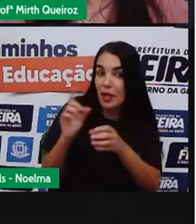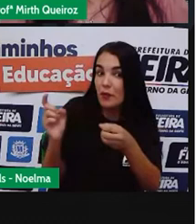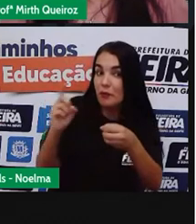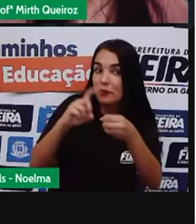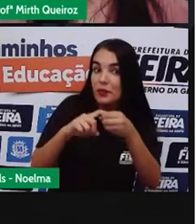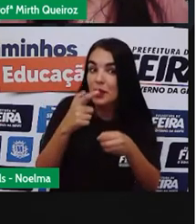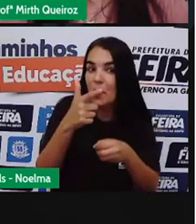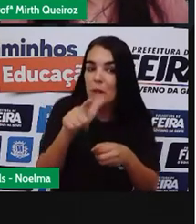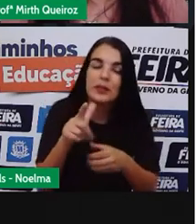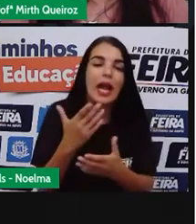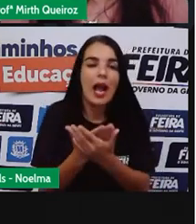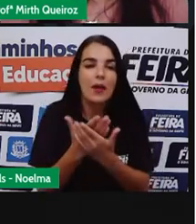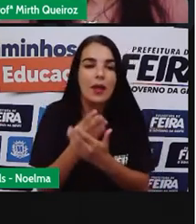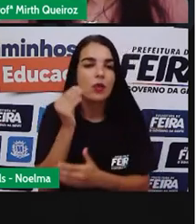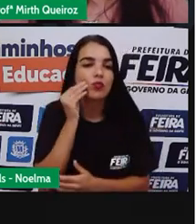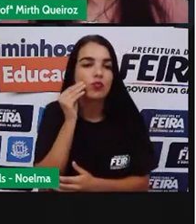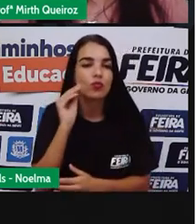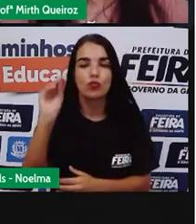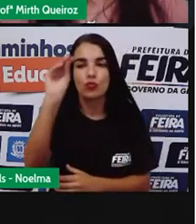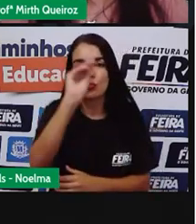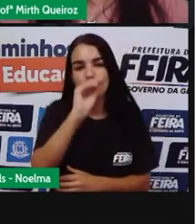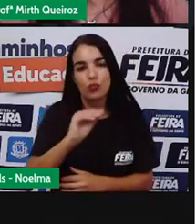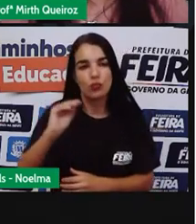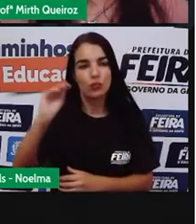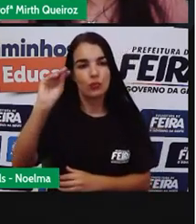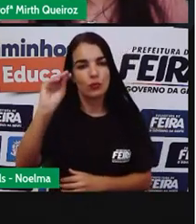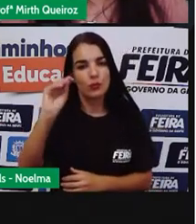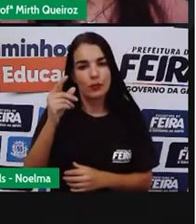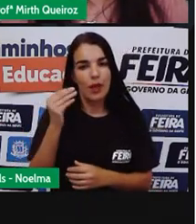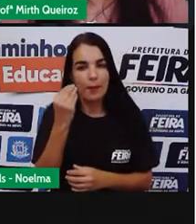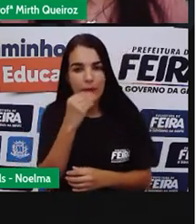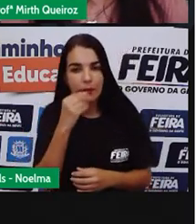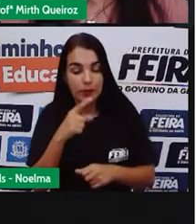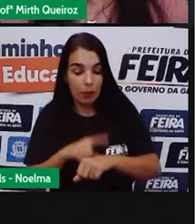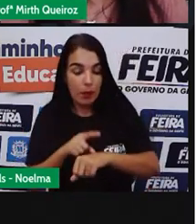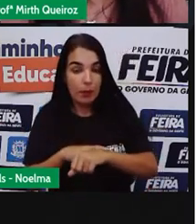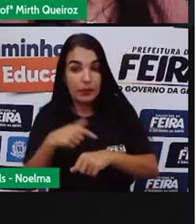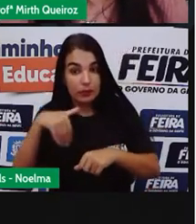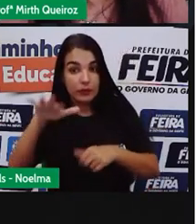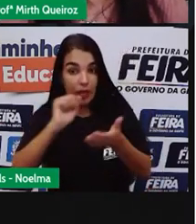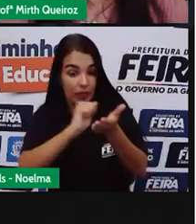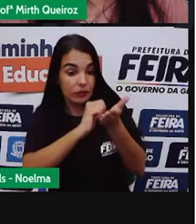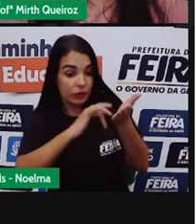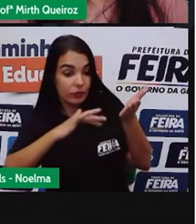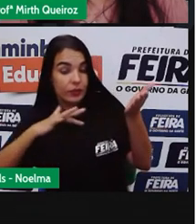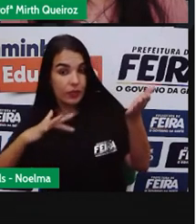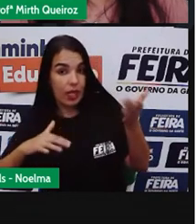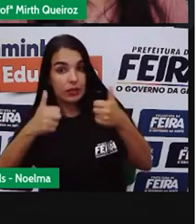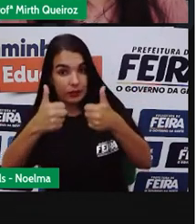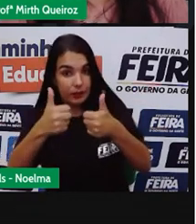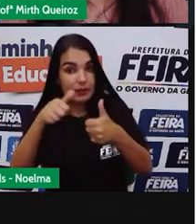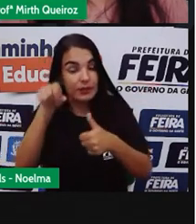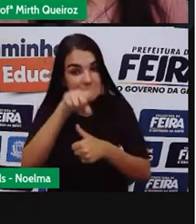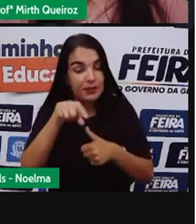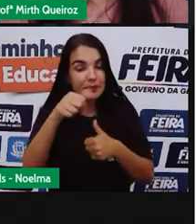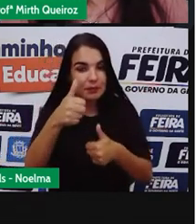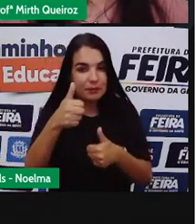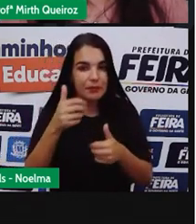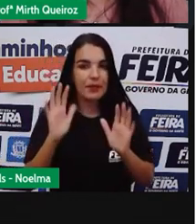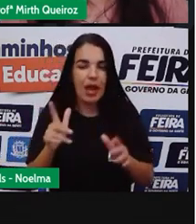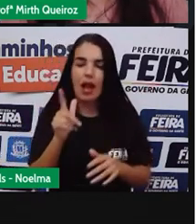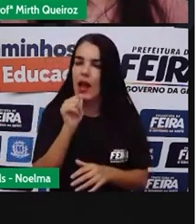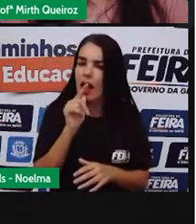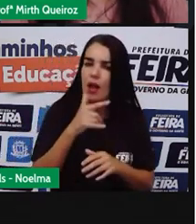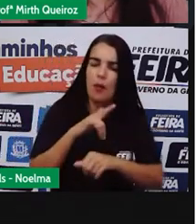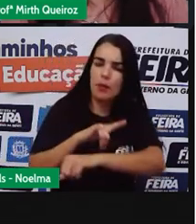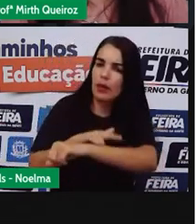volta com mais uma aula. Beijinho no coração de cada um de vocês. Aproveita esse momento para realizar as atividades de vocês, certo? Já tome aquela